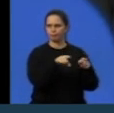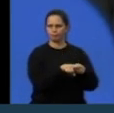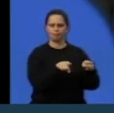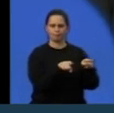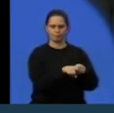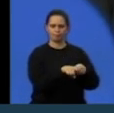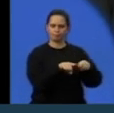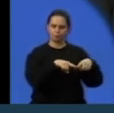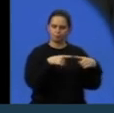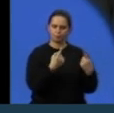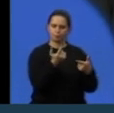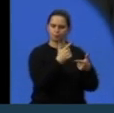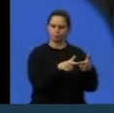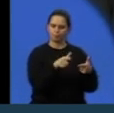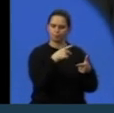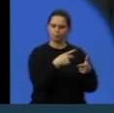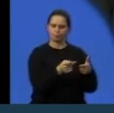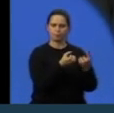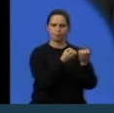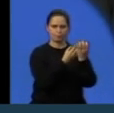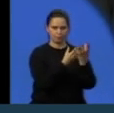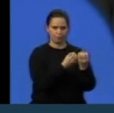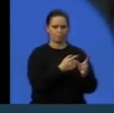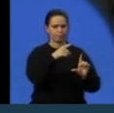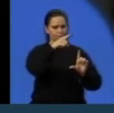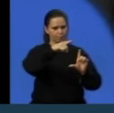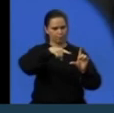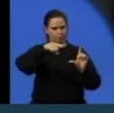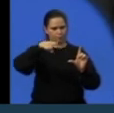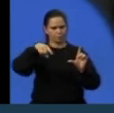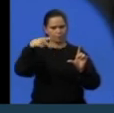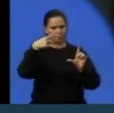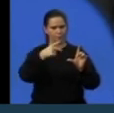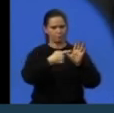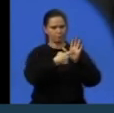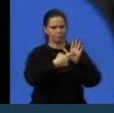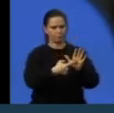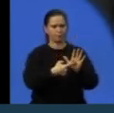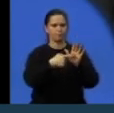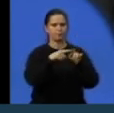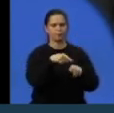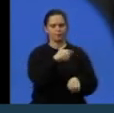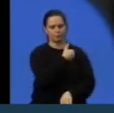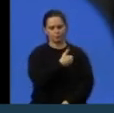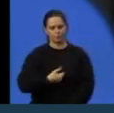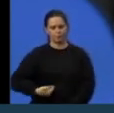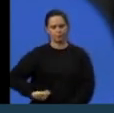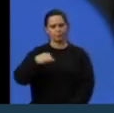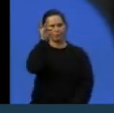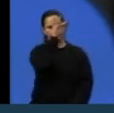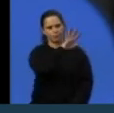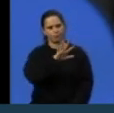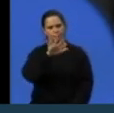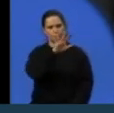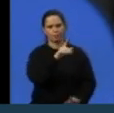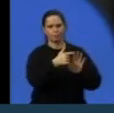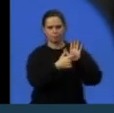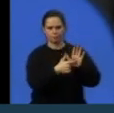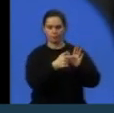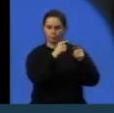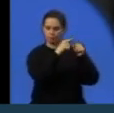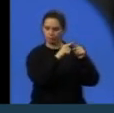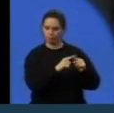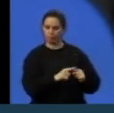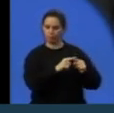Por esta razão, por estes dados estatísticos, o governo federal prioriza o combate à doença